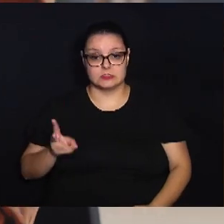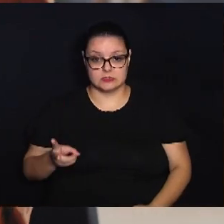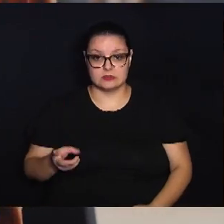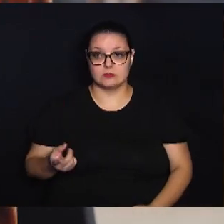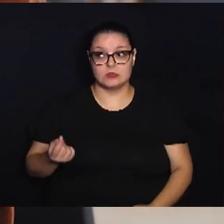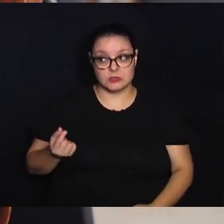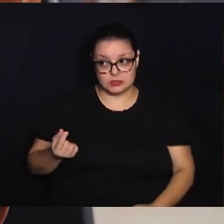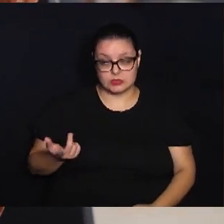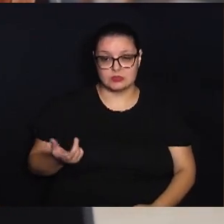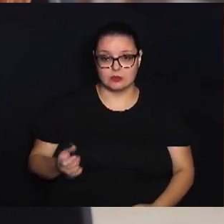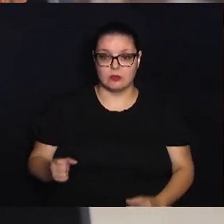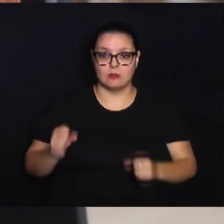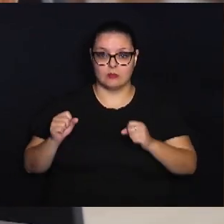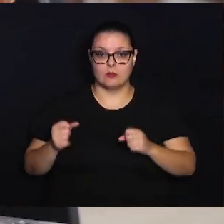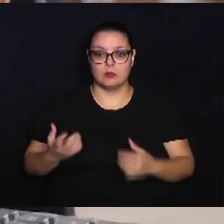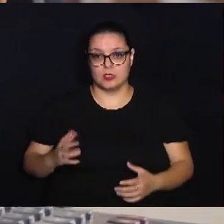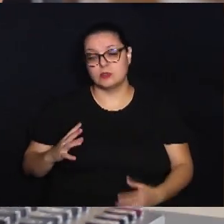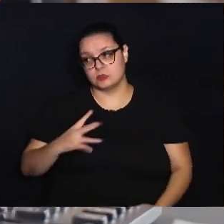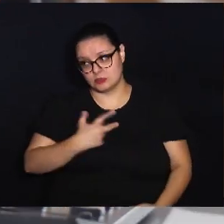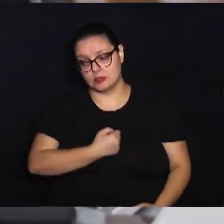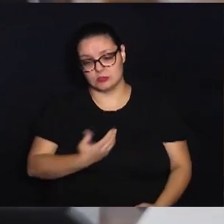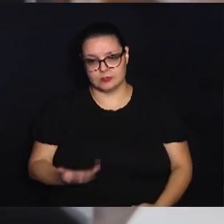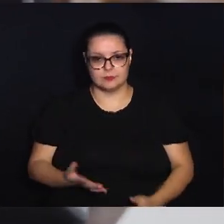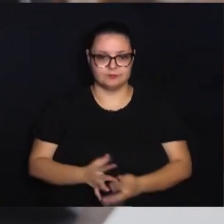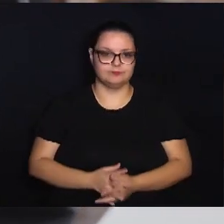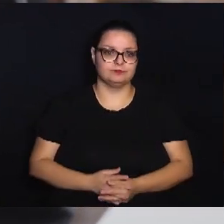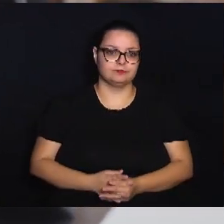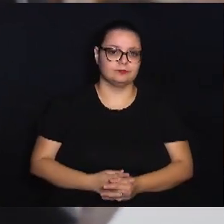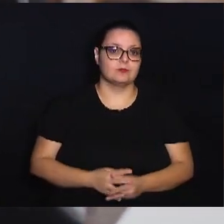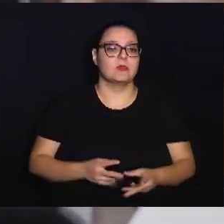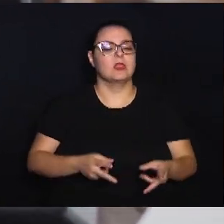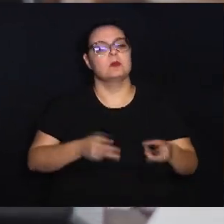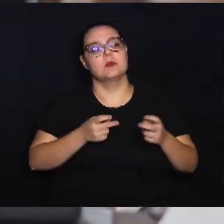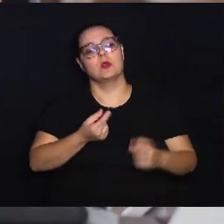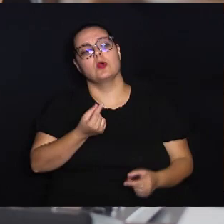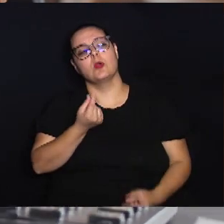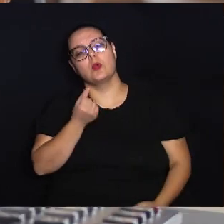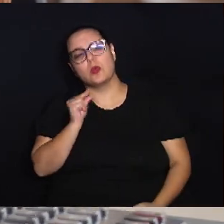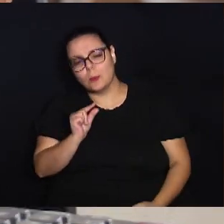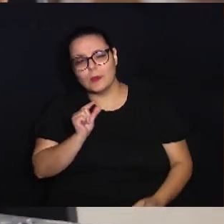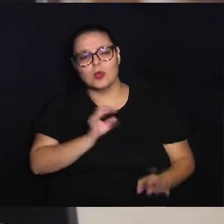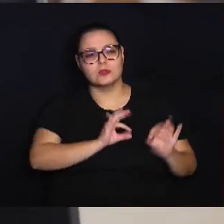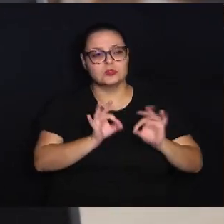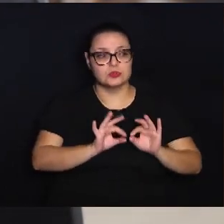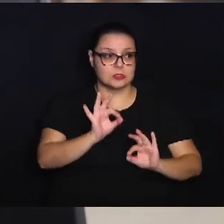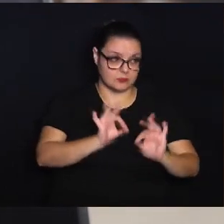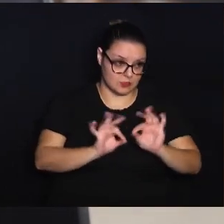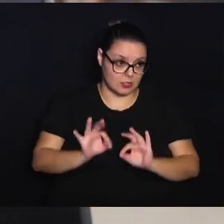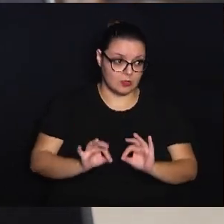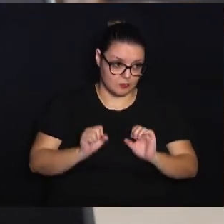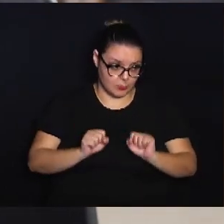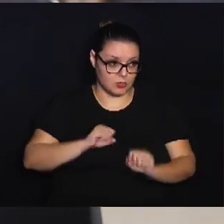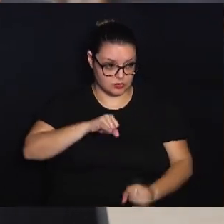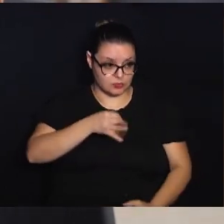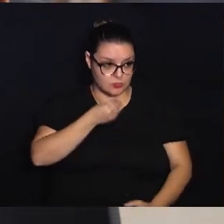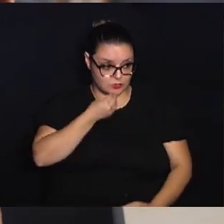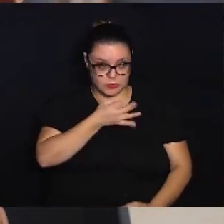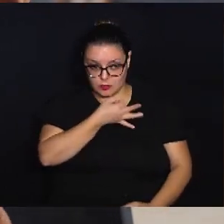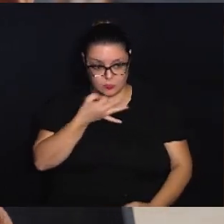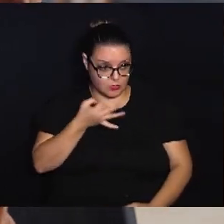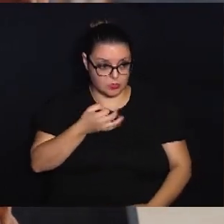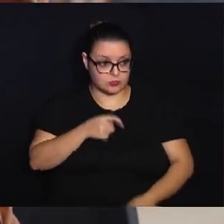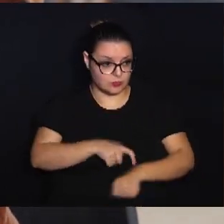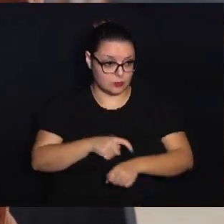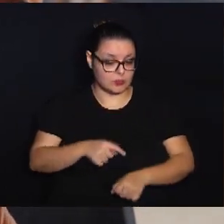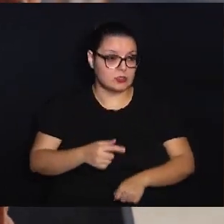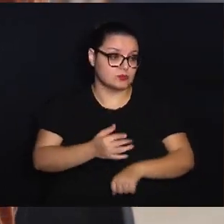reserva em espécie mesmo para poder se socorrer. Professor, então a gente percebe que com um pouco de organização e planejamento é possível aproveitar